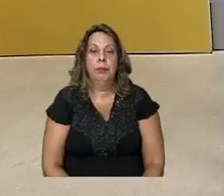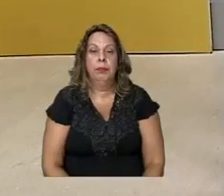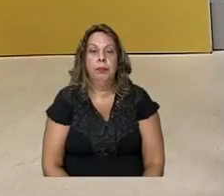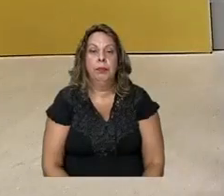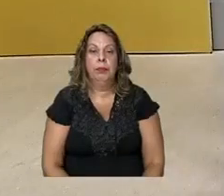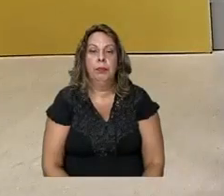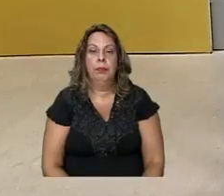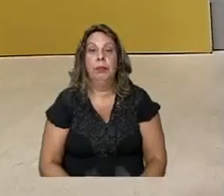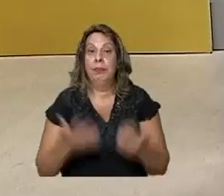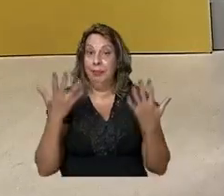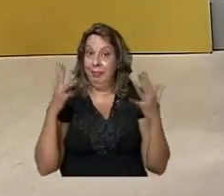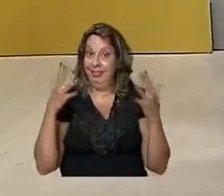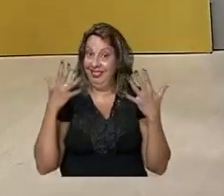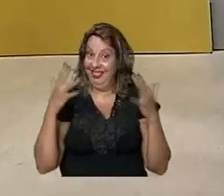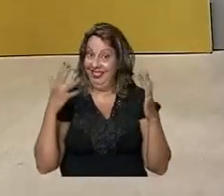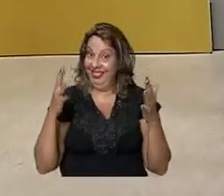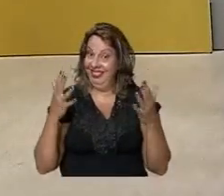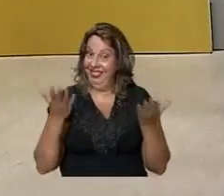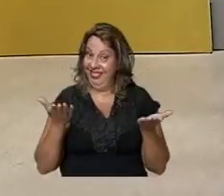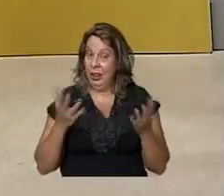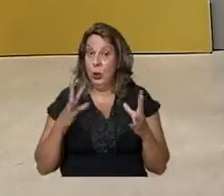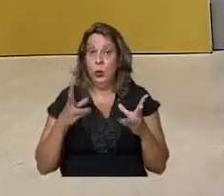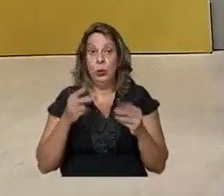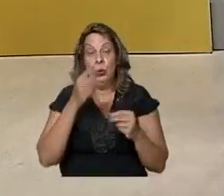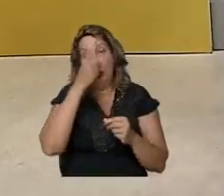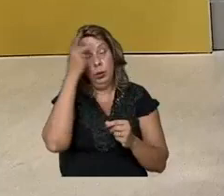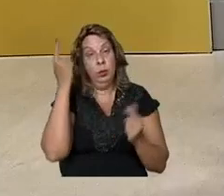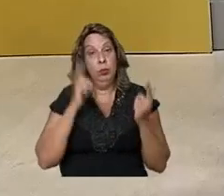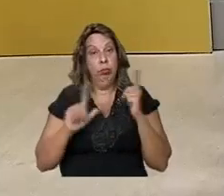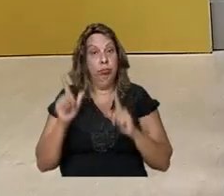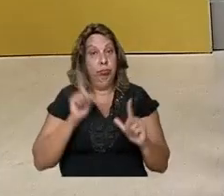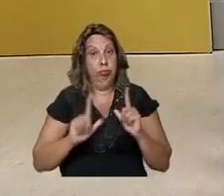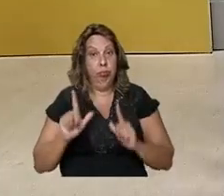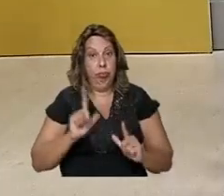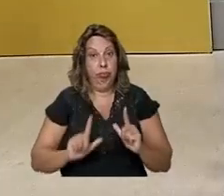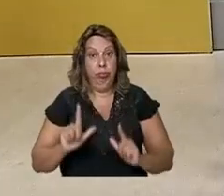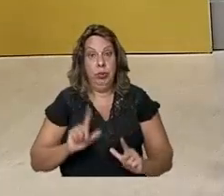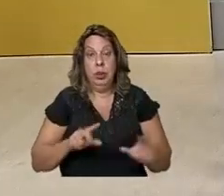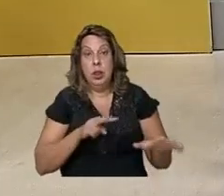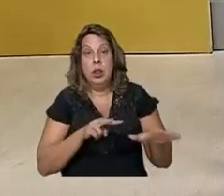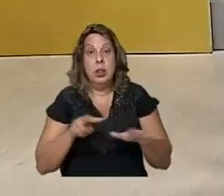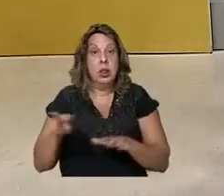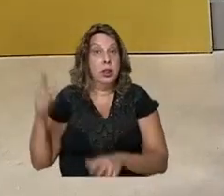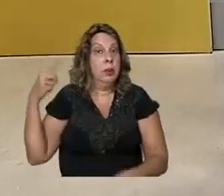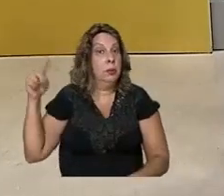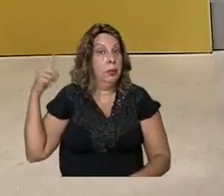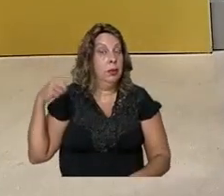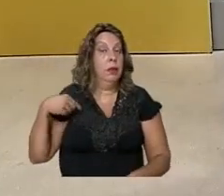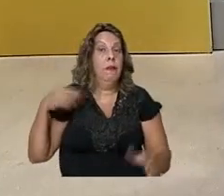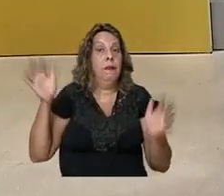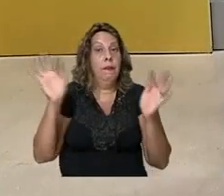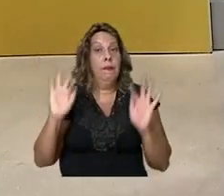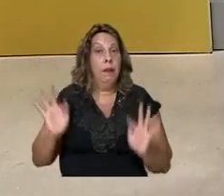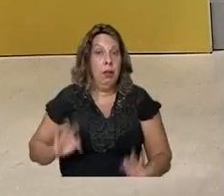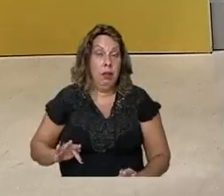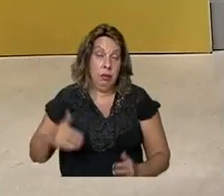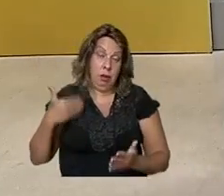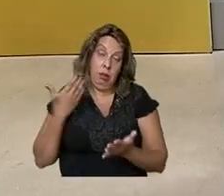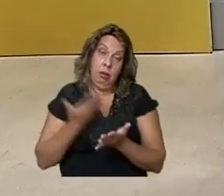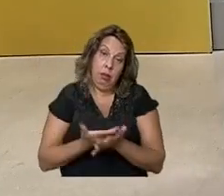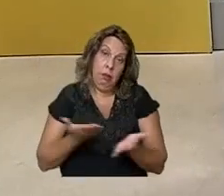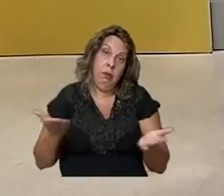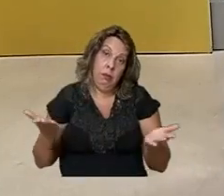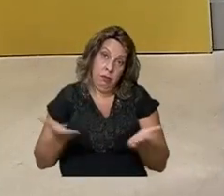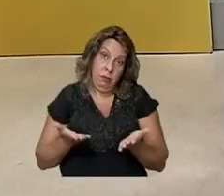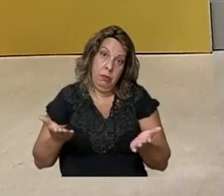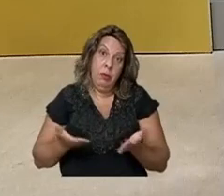Os nossos parabéns! Parabéns para todo mundo. Todo mundo aí contemplado semana passada, feliz até agora, com certeza. Para